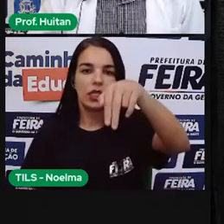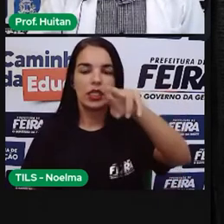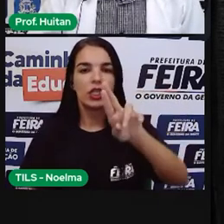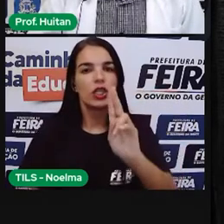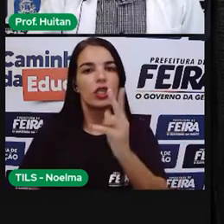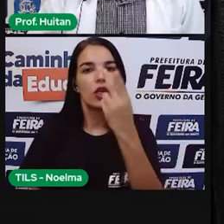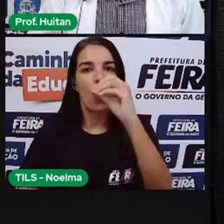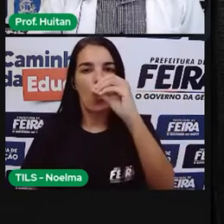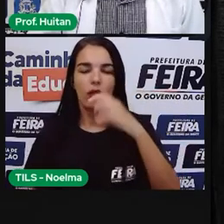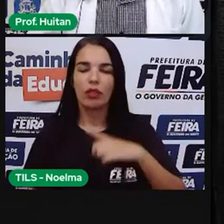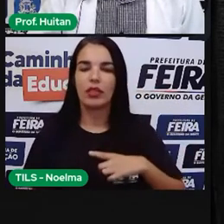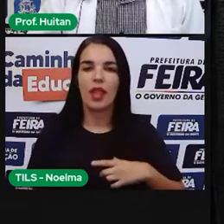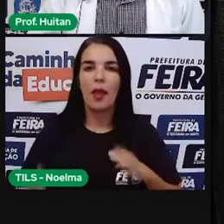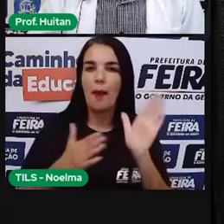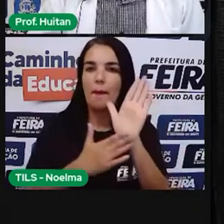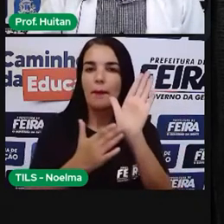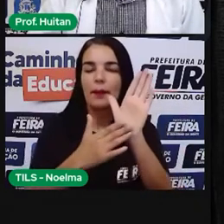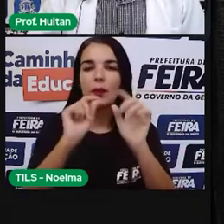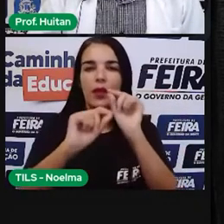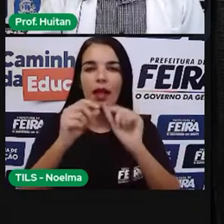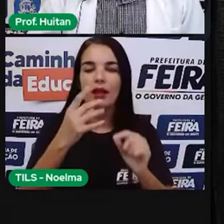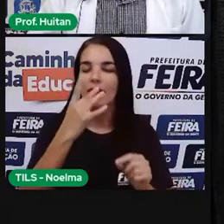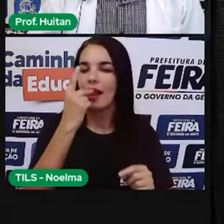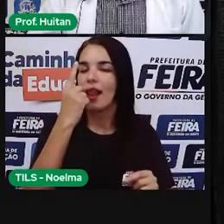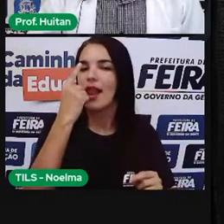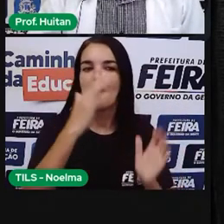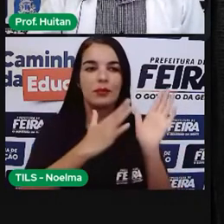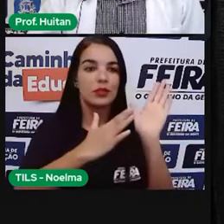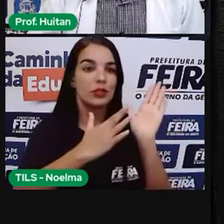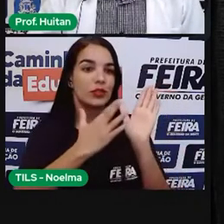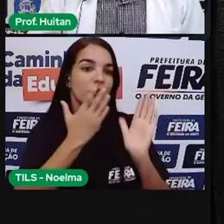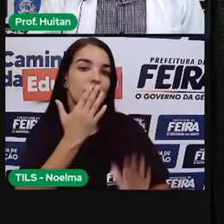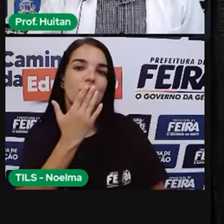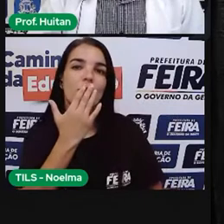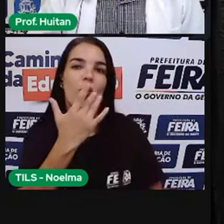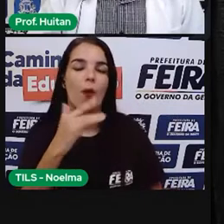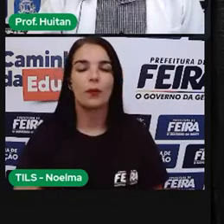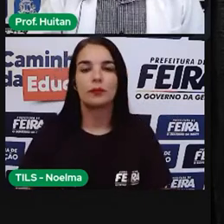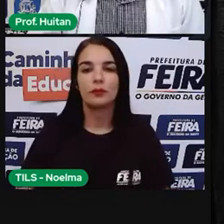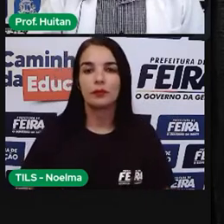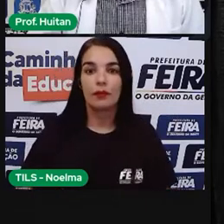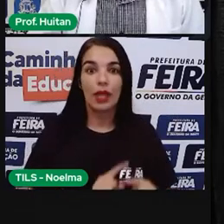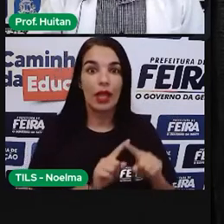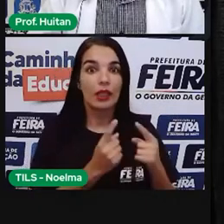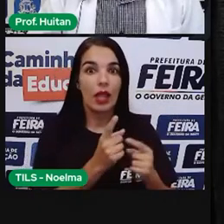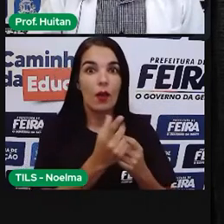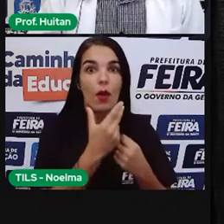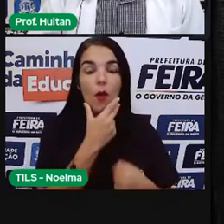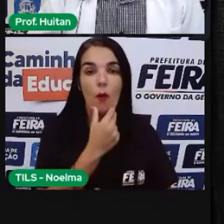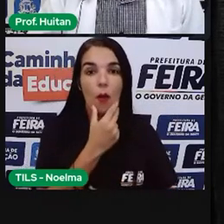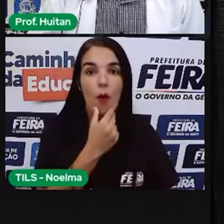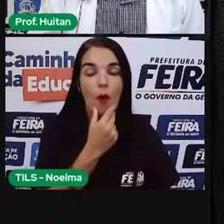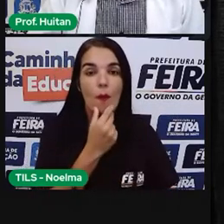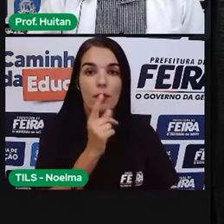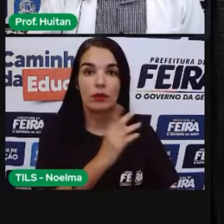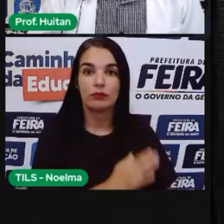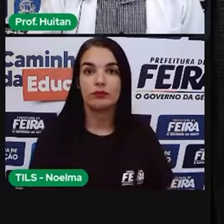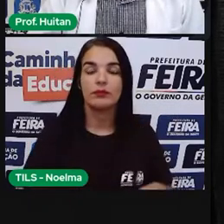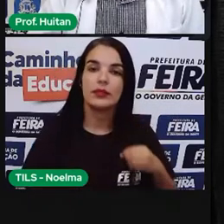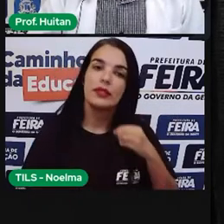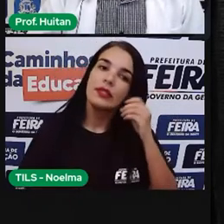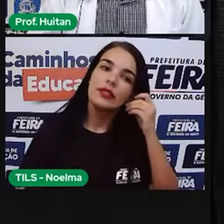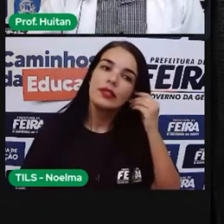cor, não é? E outras músicas que todos nós conhecemos. Toquinho é um cantor, não é, muito